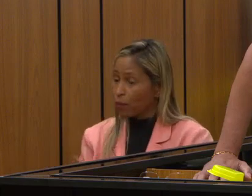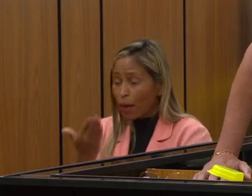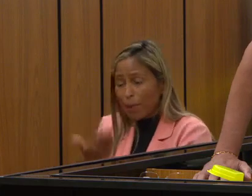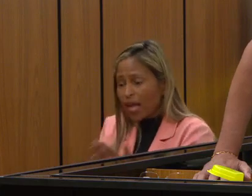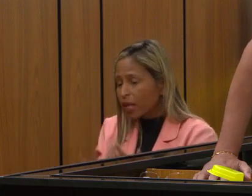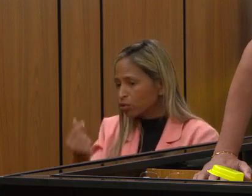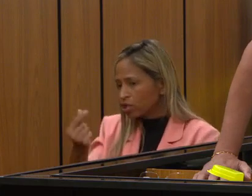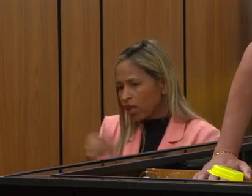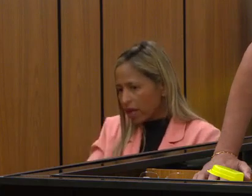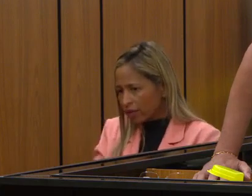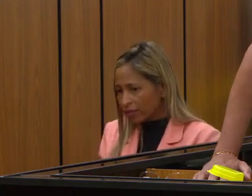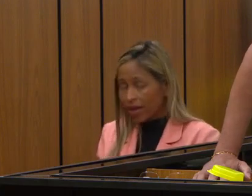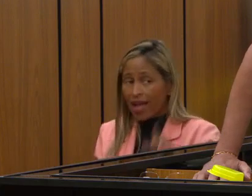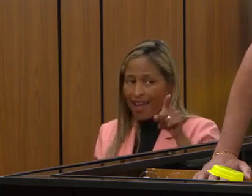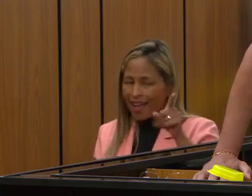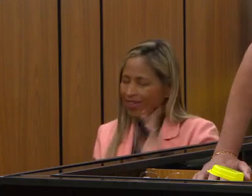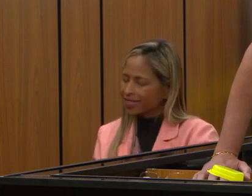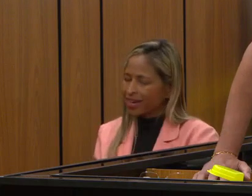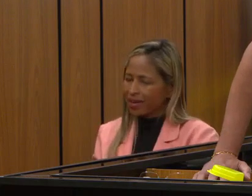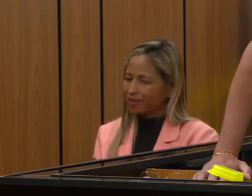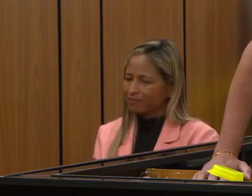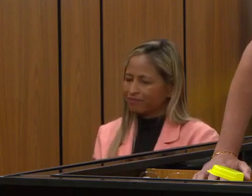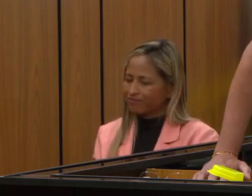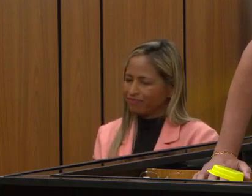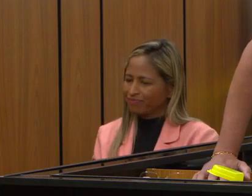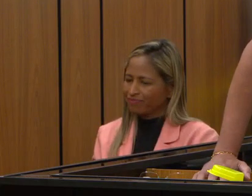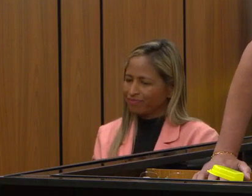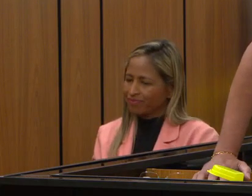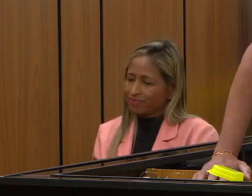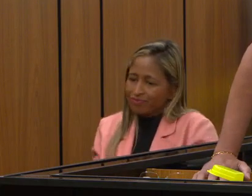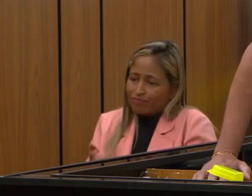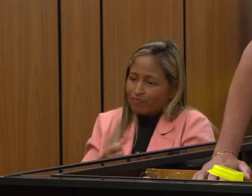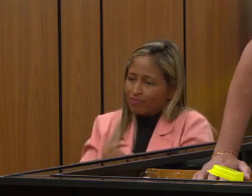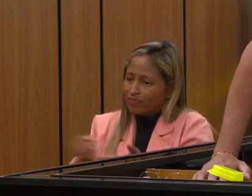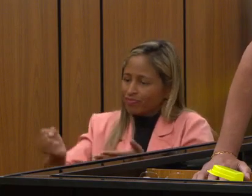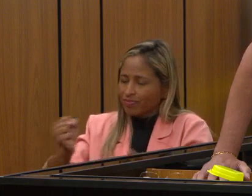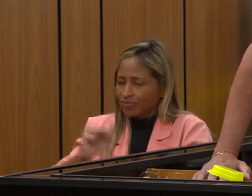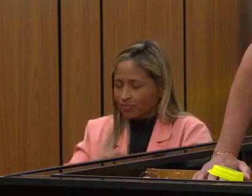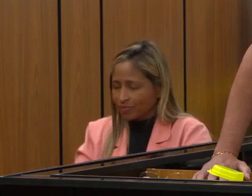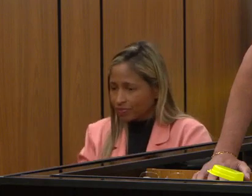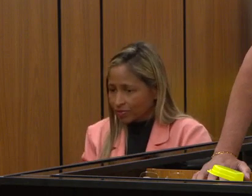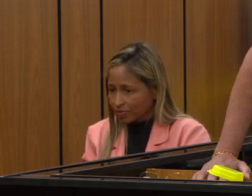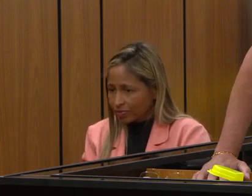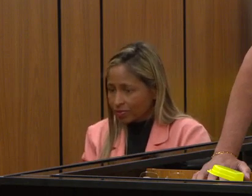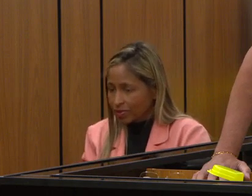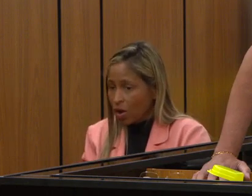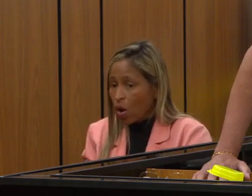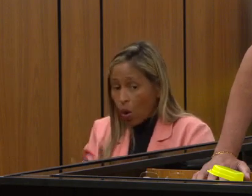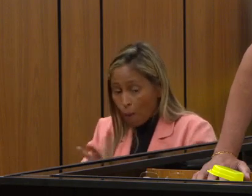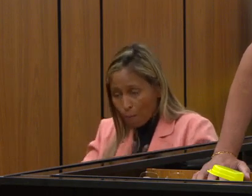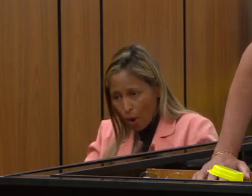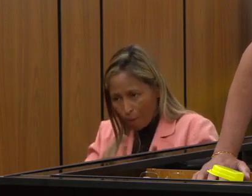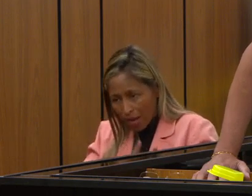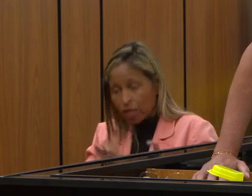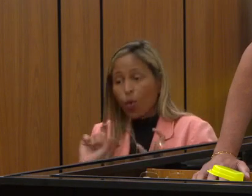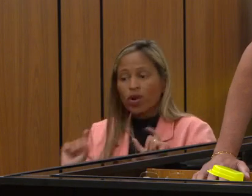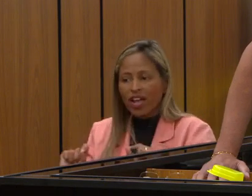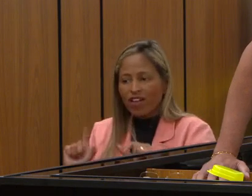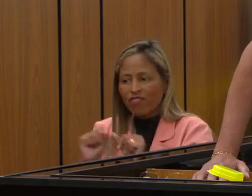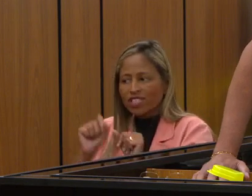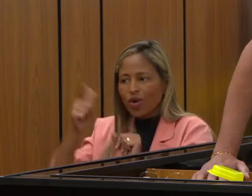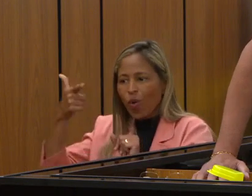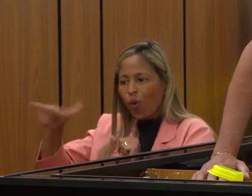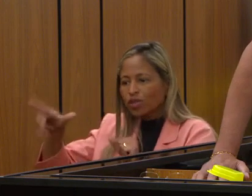sim mas é porque é meio indignação é o seguinte o meu medo é deles fazerem isso com outras pessoas vão fazer sabe por